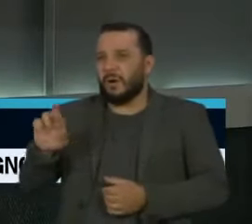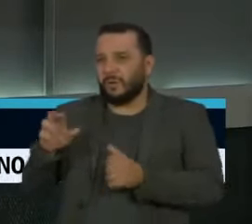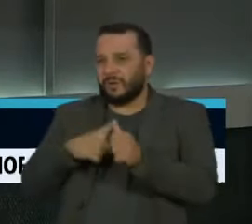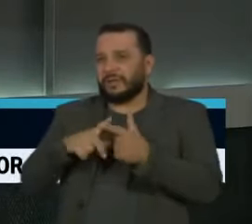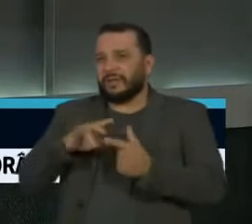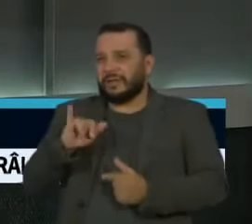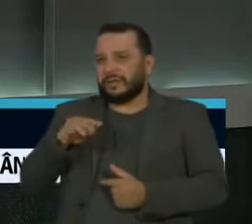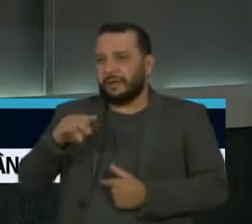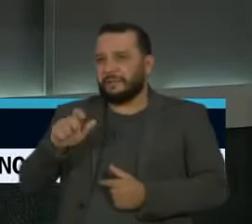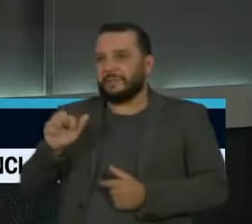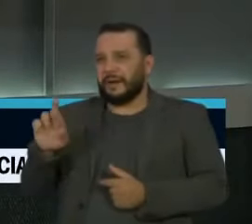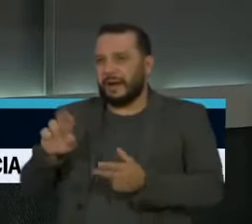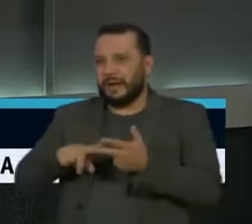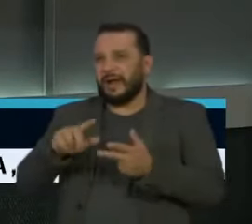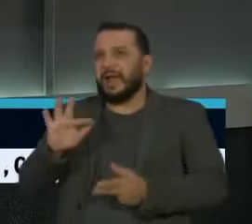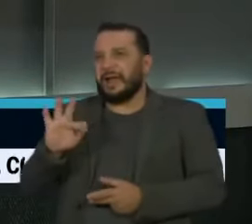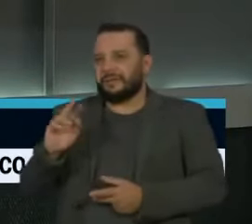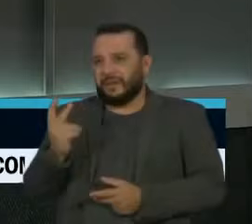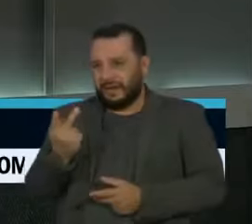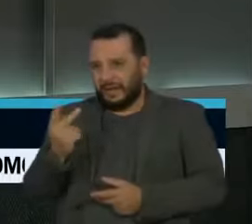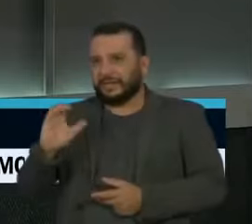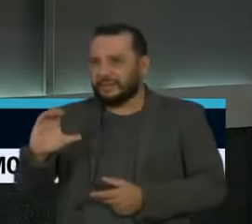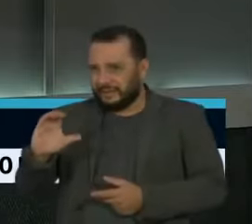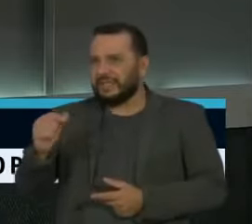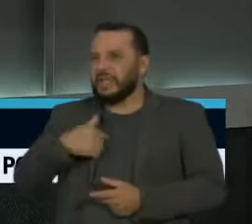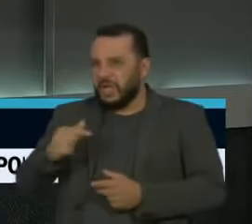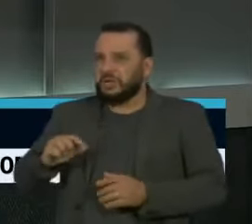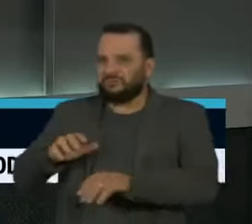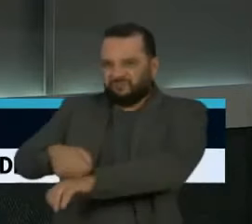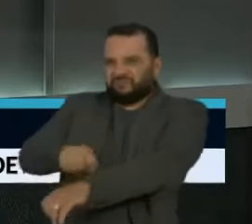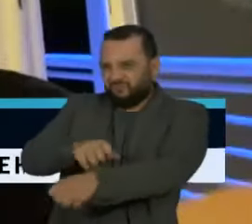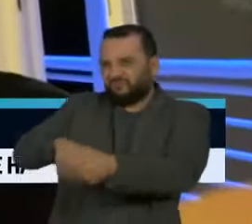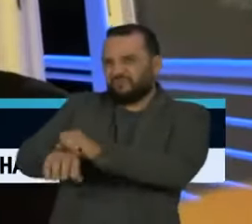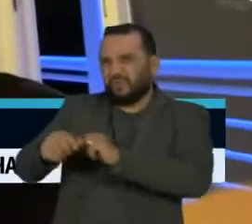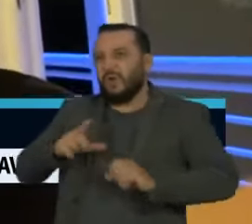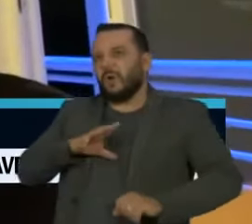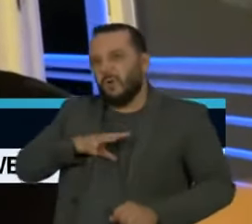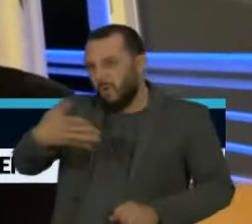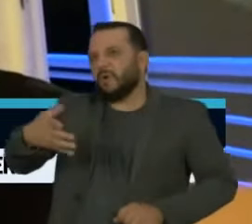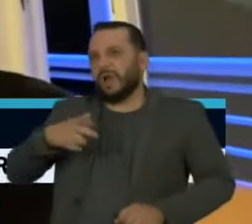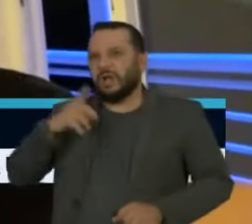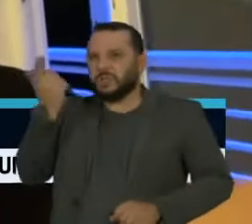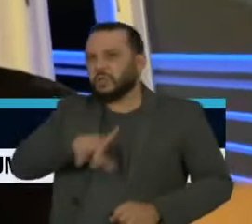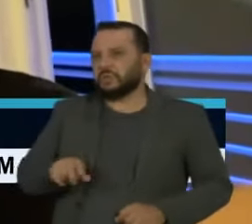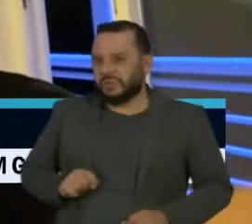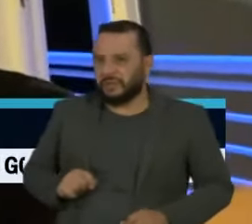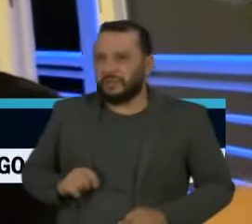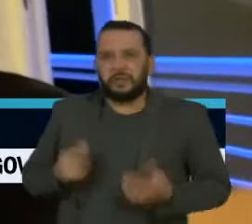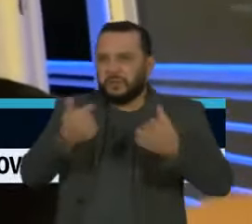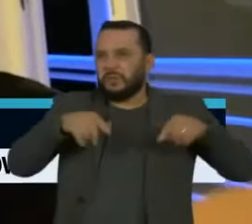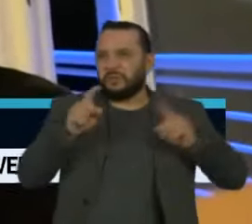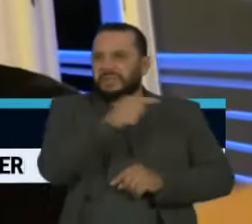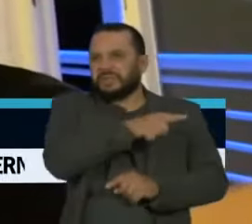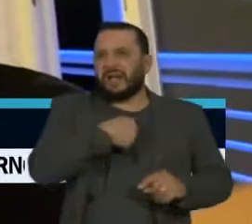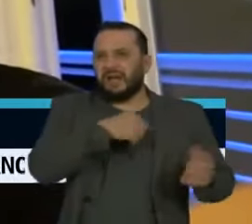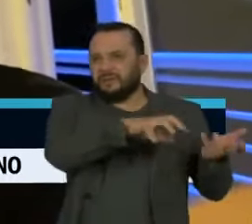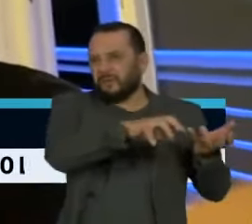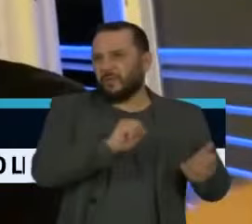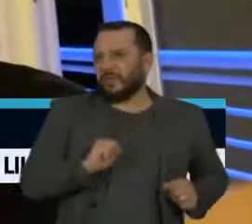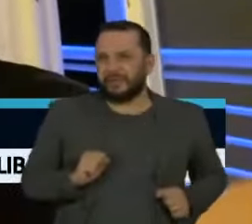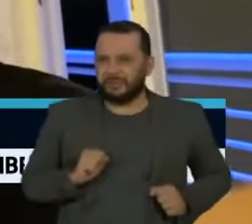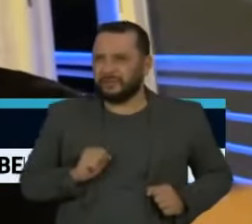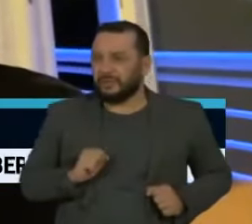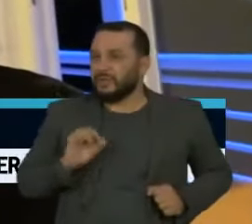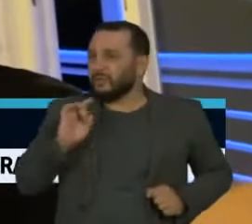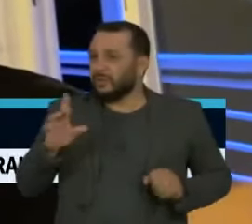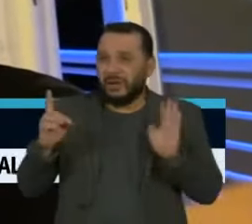Henrique privatizaram porque tinham vontade de privatizar e coragem de fazer. Nem precisavam do Congresso, na realidade. Bastava